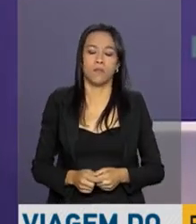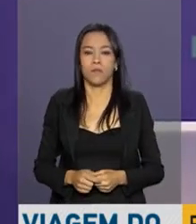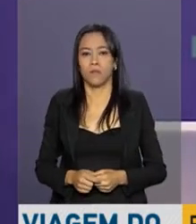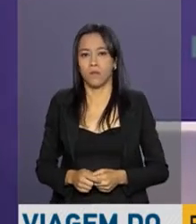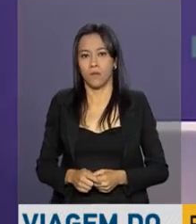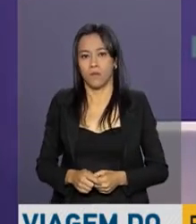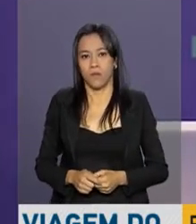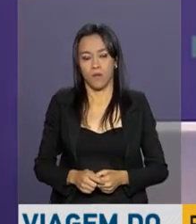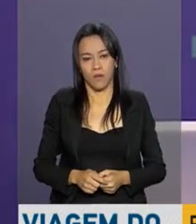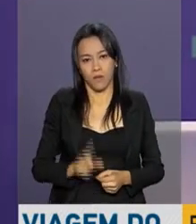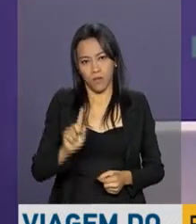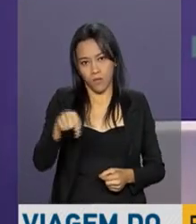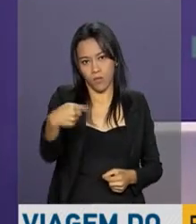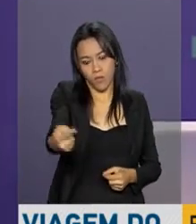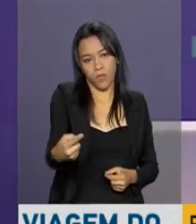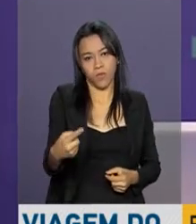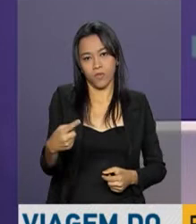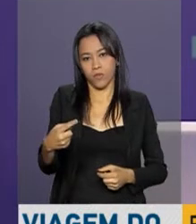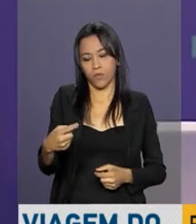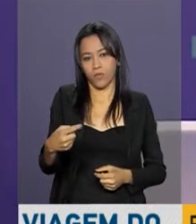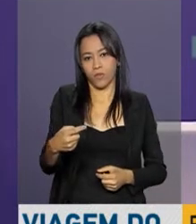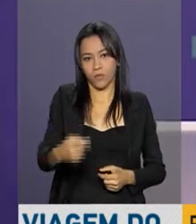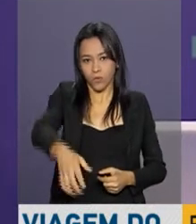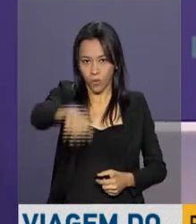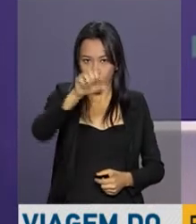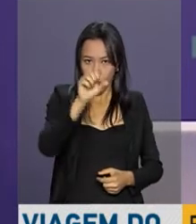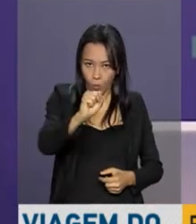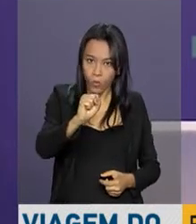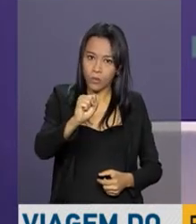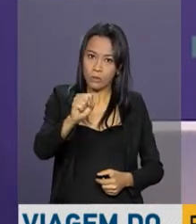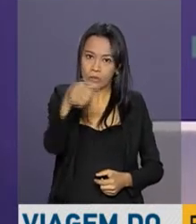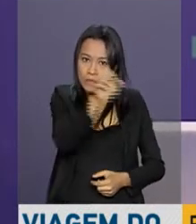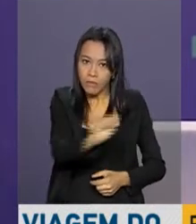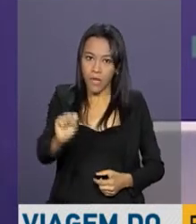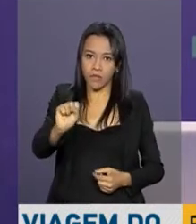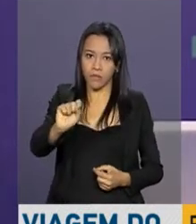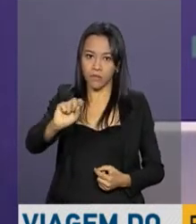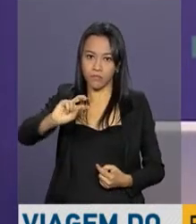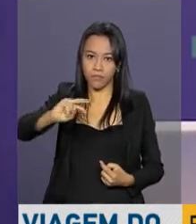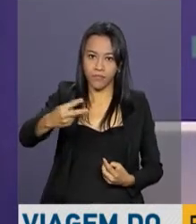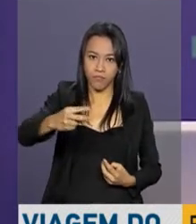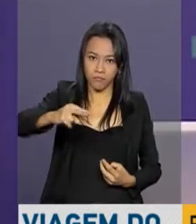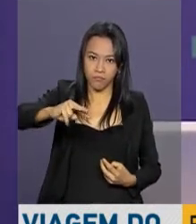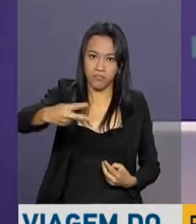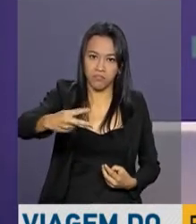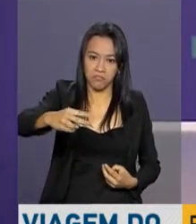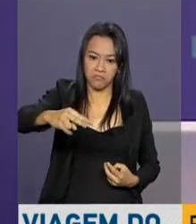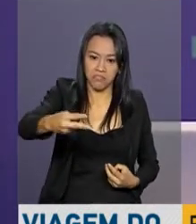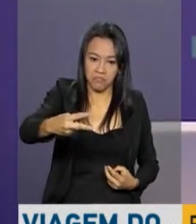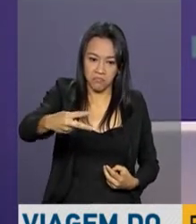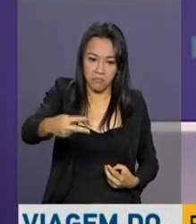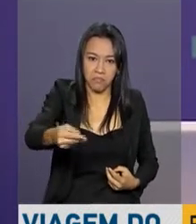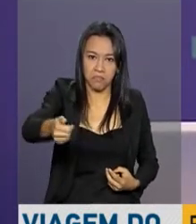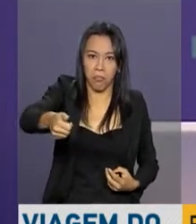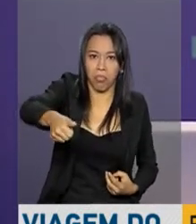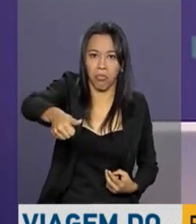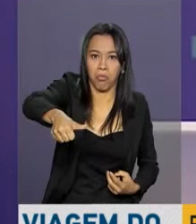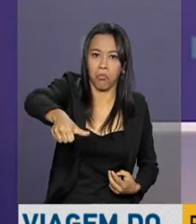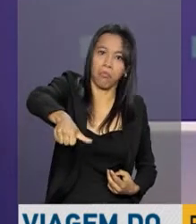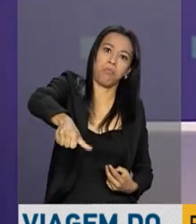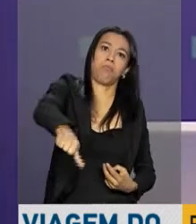Depois de 8 semestres consecutivos de recessão, nossa